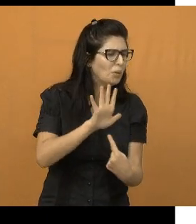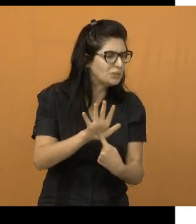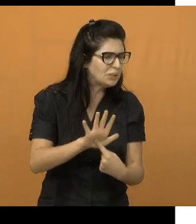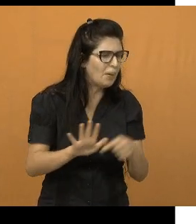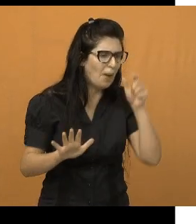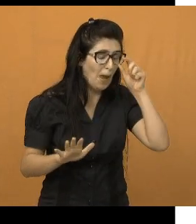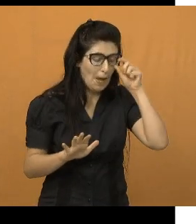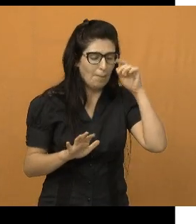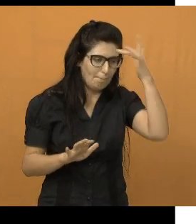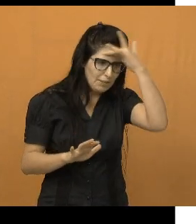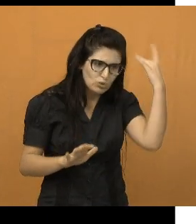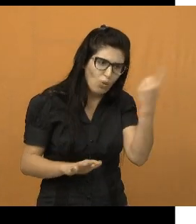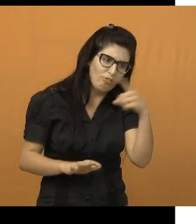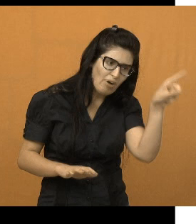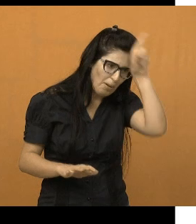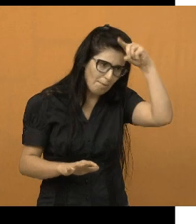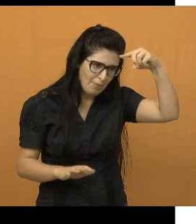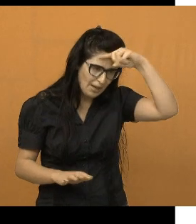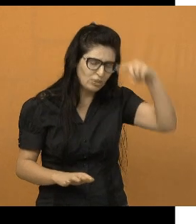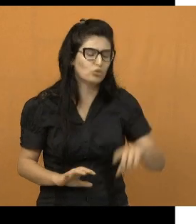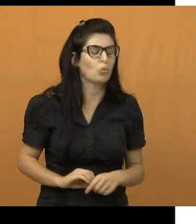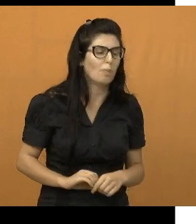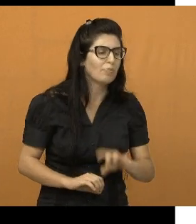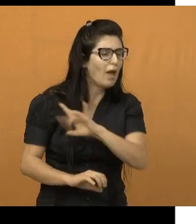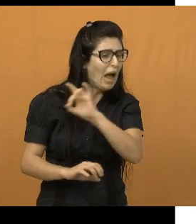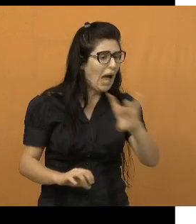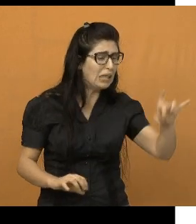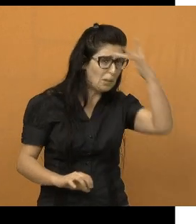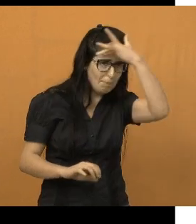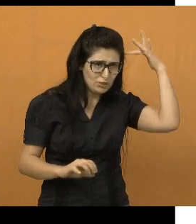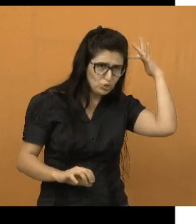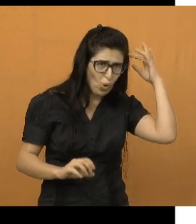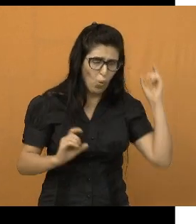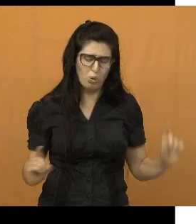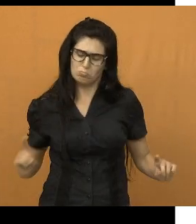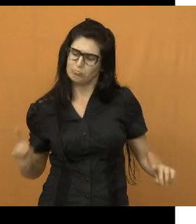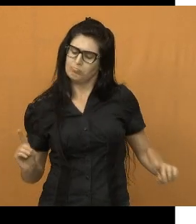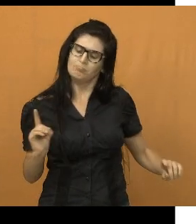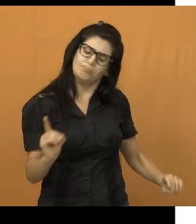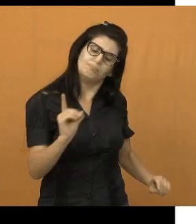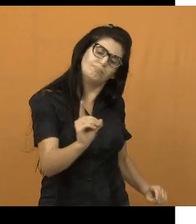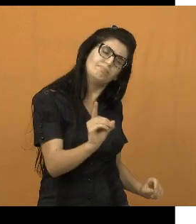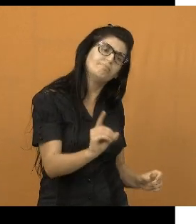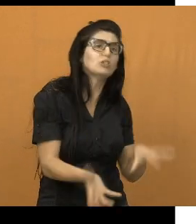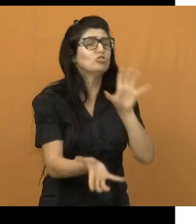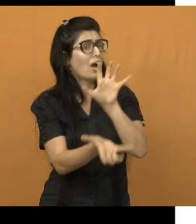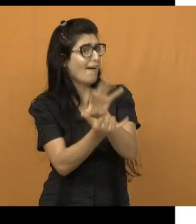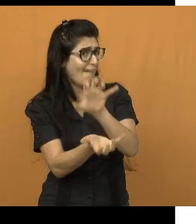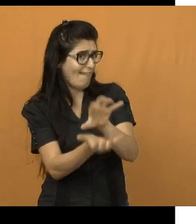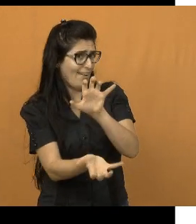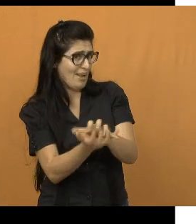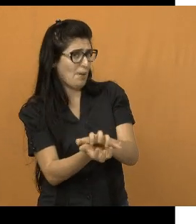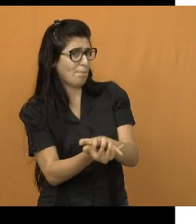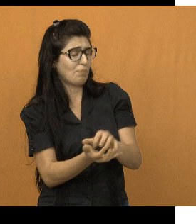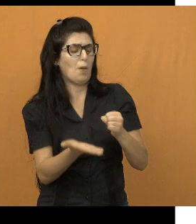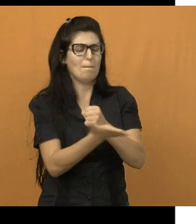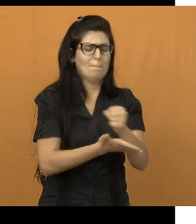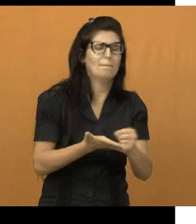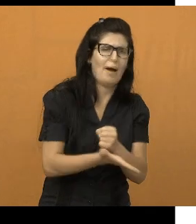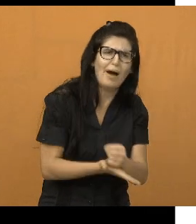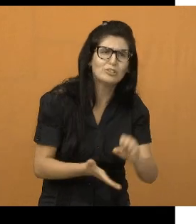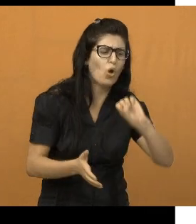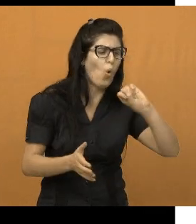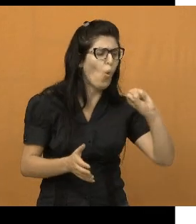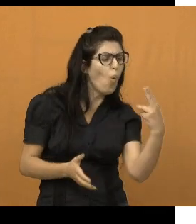de consultas ofertada a cada munícipe de Jacareí, tanto na atenção básica, especializada